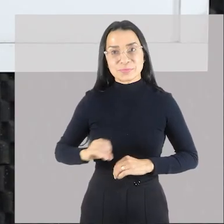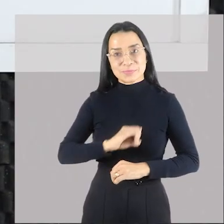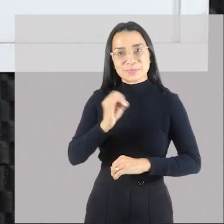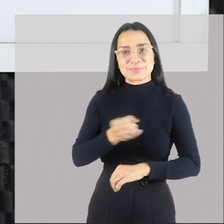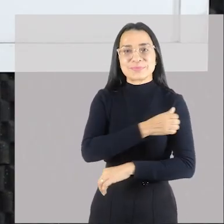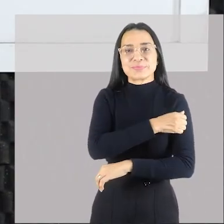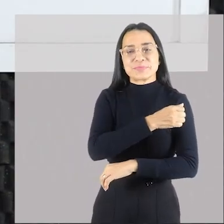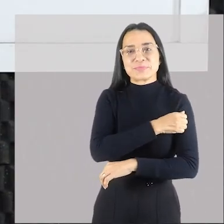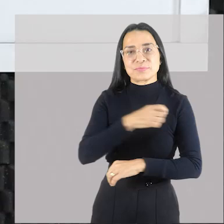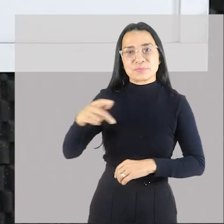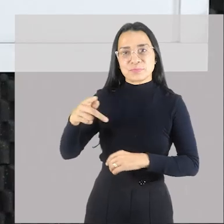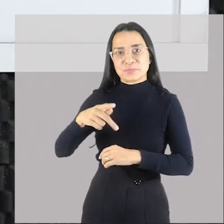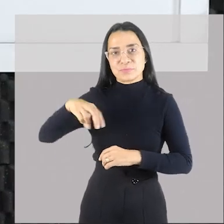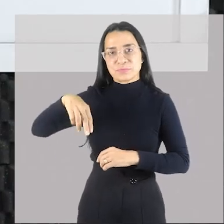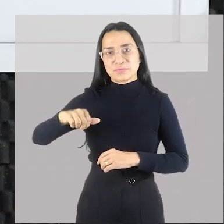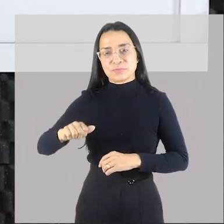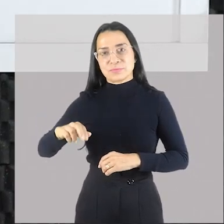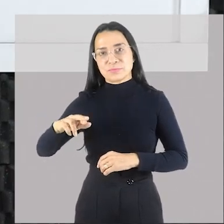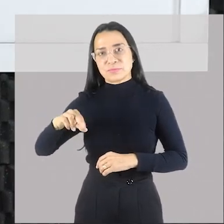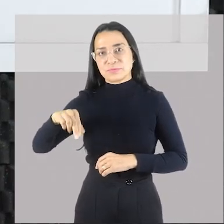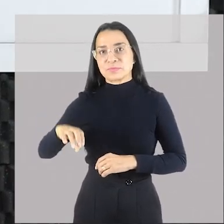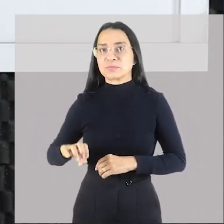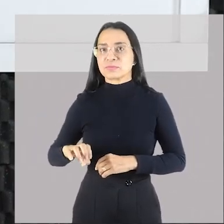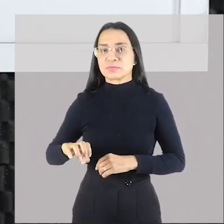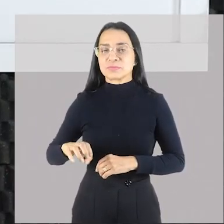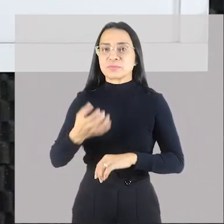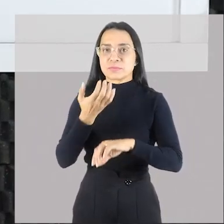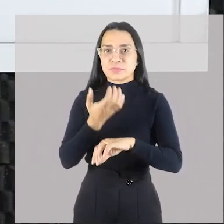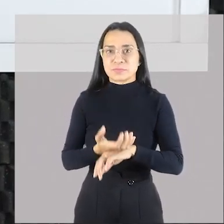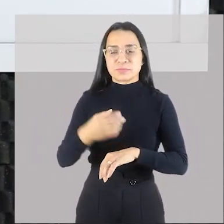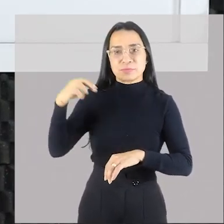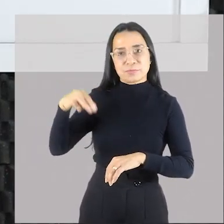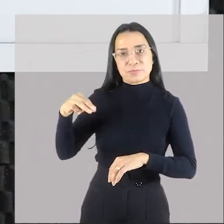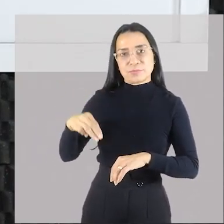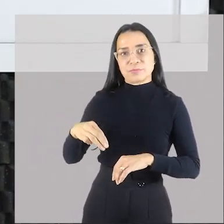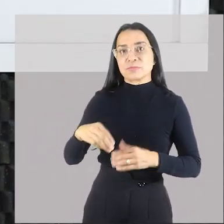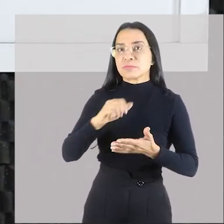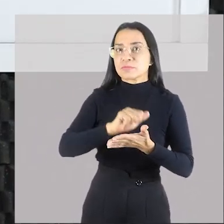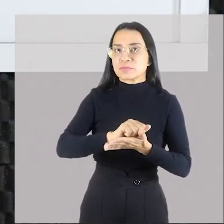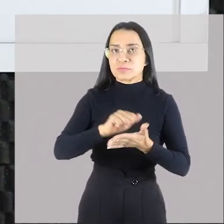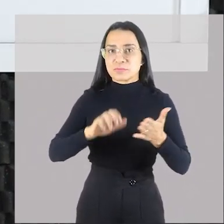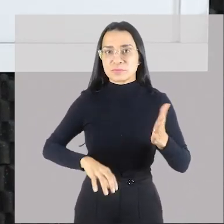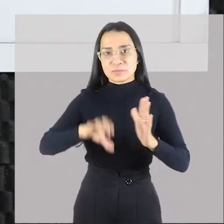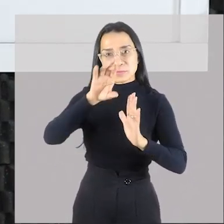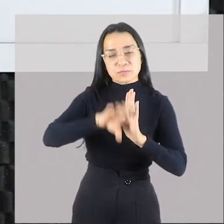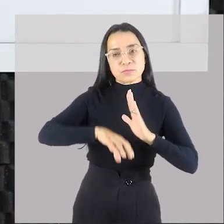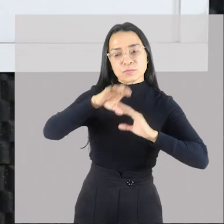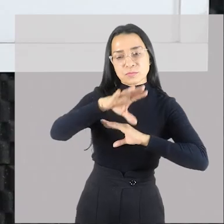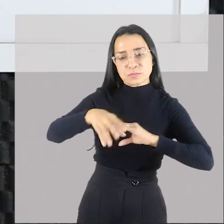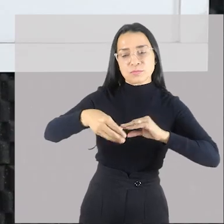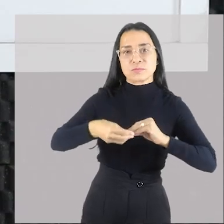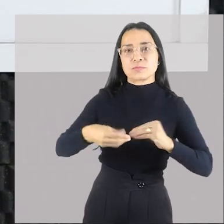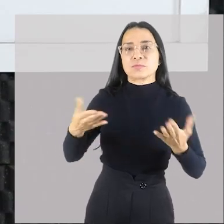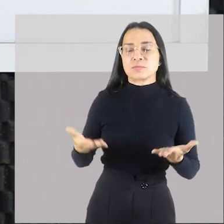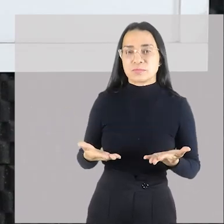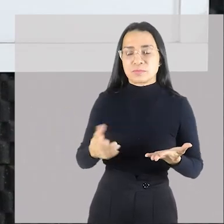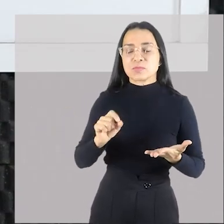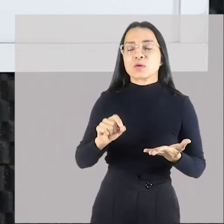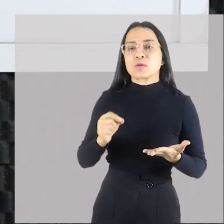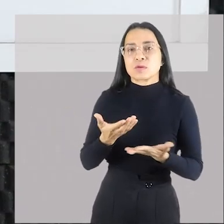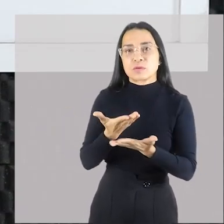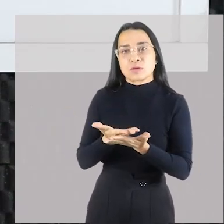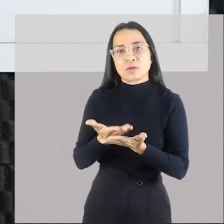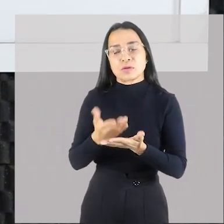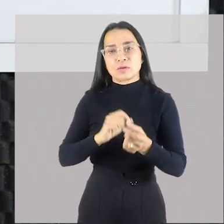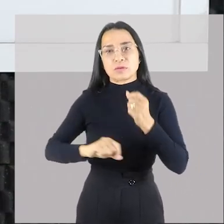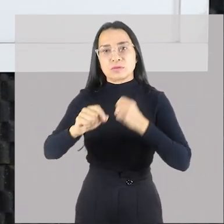Olá pessoal, aqui é o professor Maroni Beckman de Matemática. Estamos aqui nas nossas atividades curriculares complementares. Hoje uma aula para os